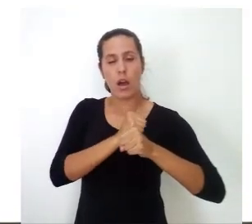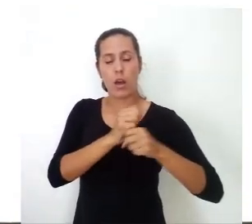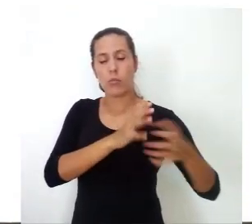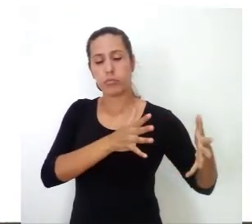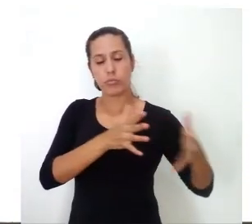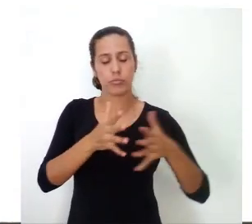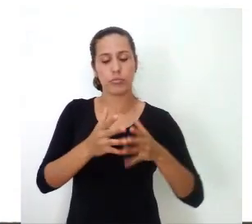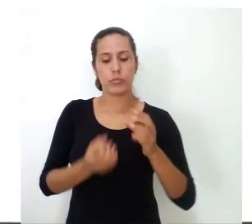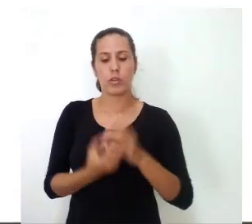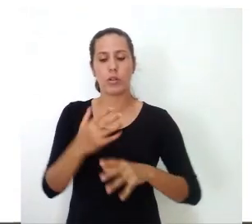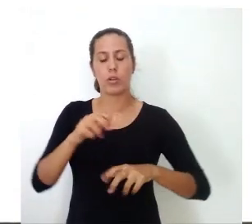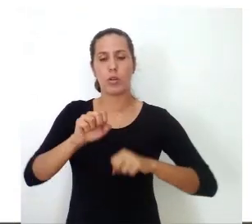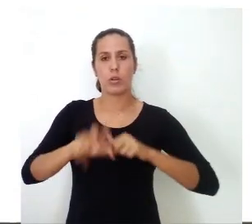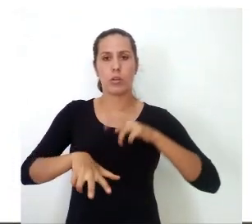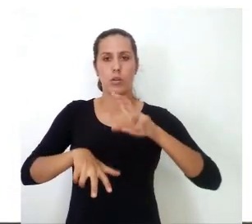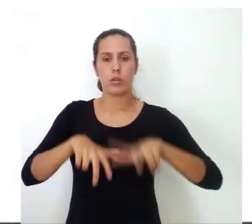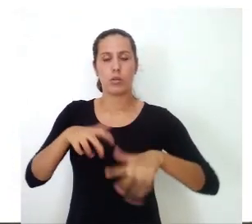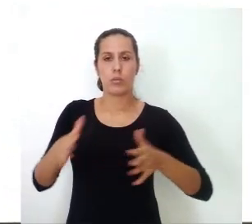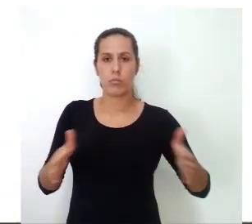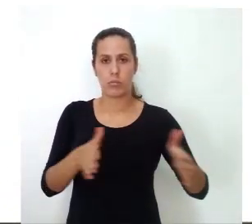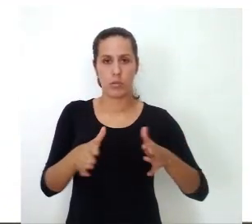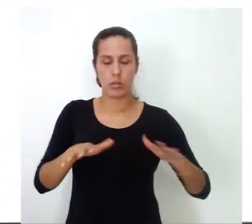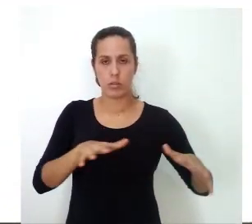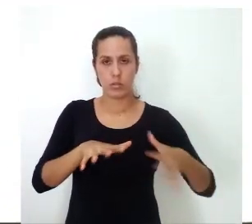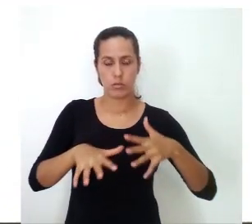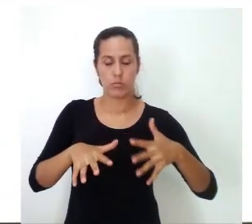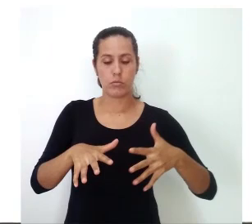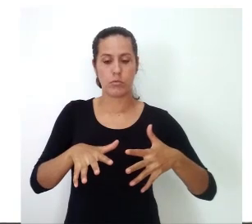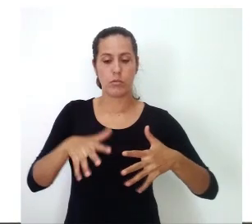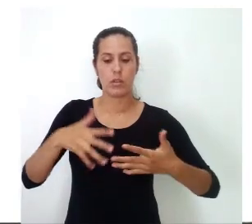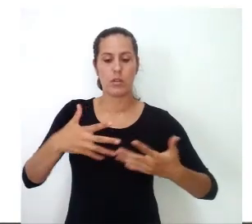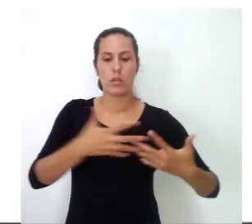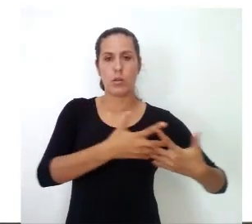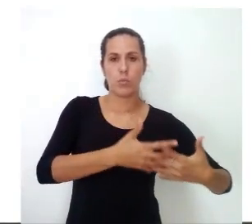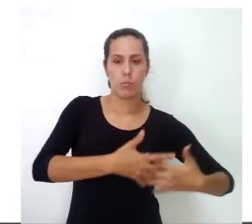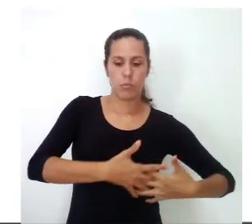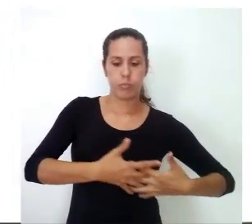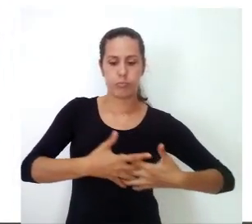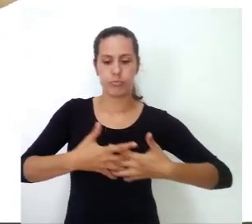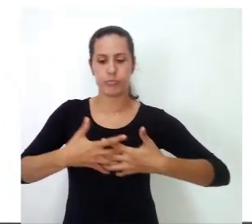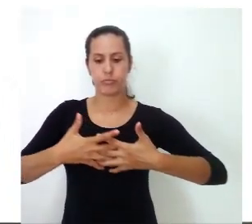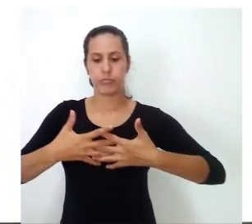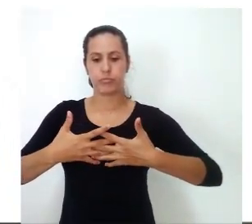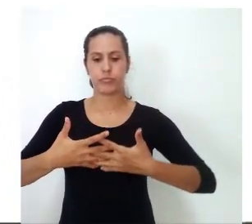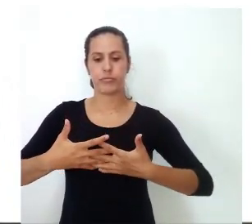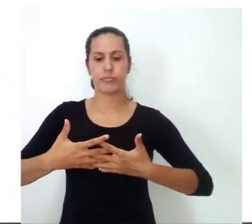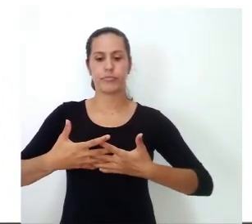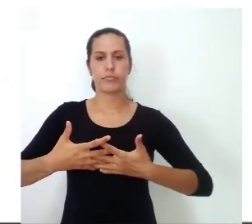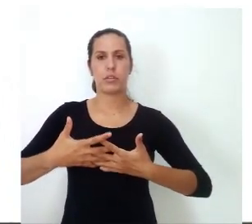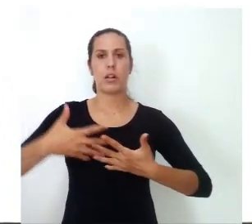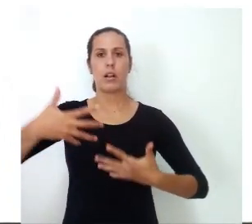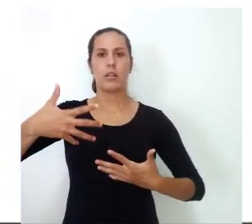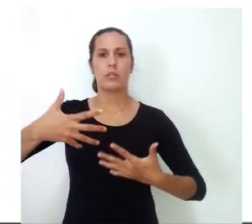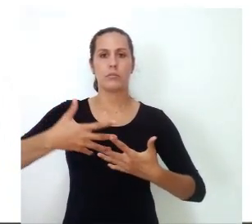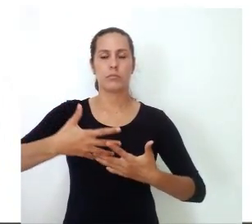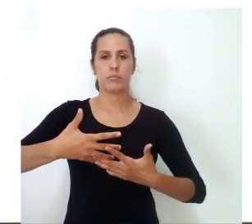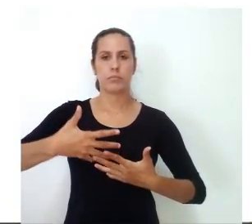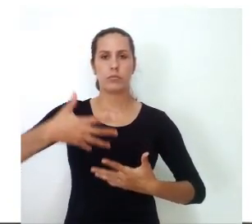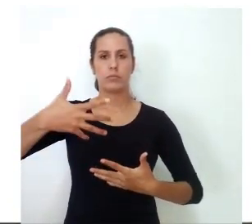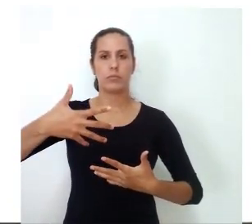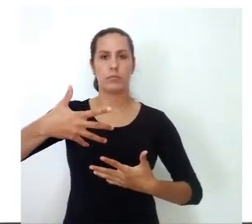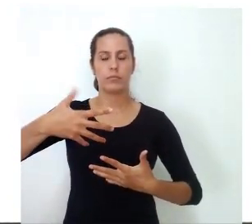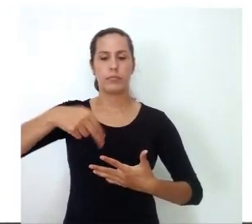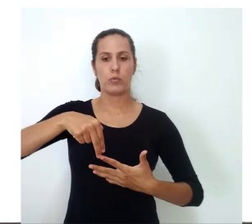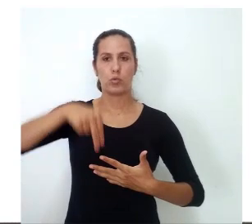anos, a gente vem com a era Mesozoica, essa Pangeia quebrou, dando origem a